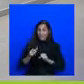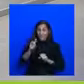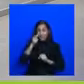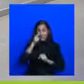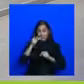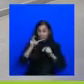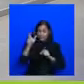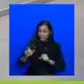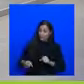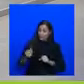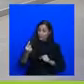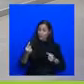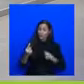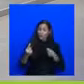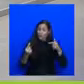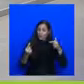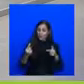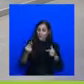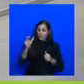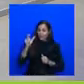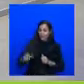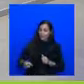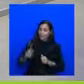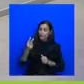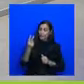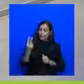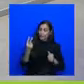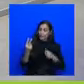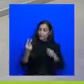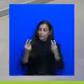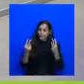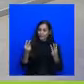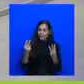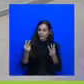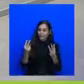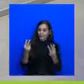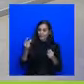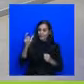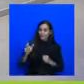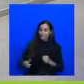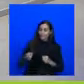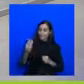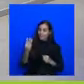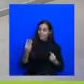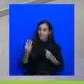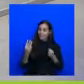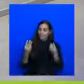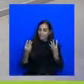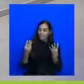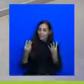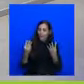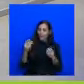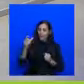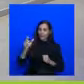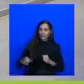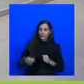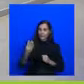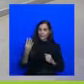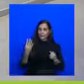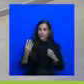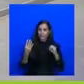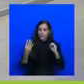1, 7. Coluna 2, 3. Coluna 3, 4. Coluna